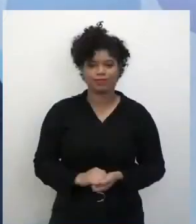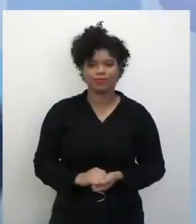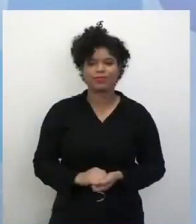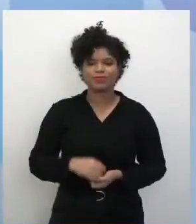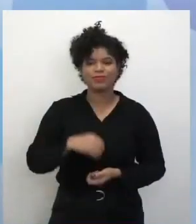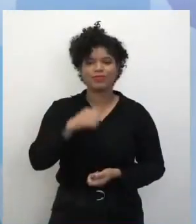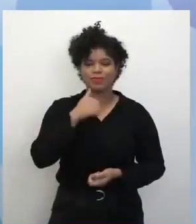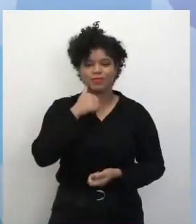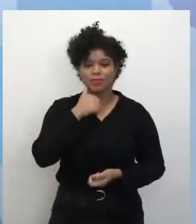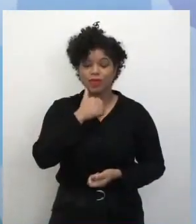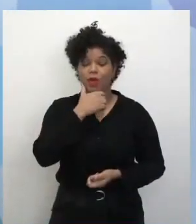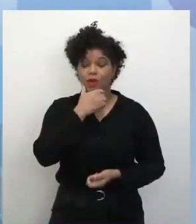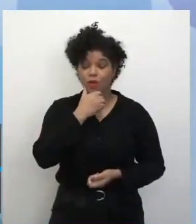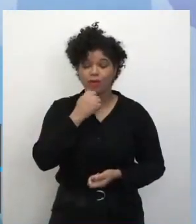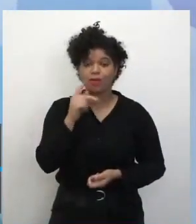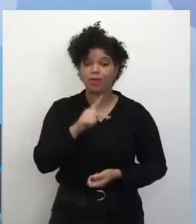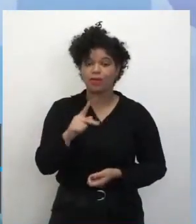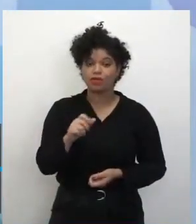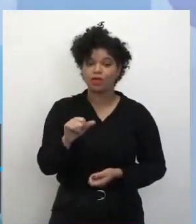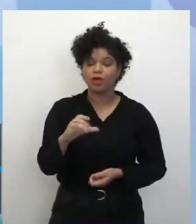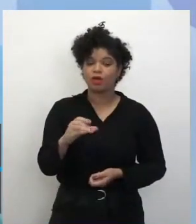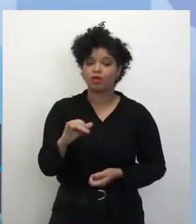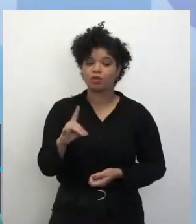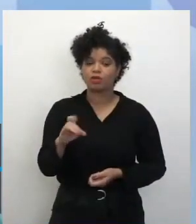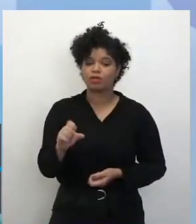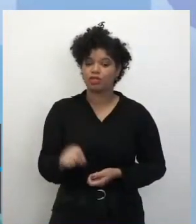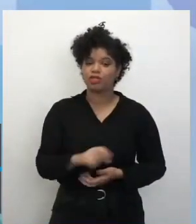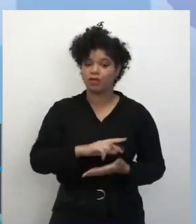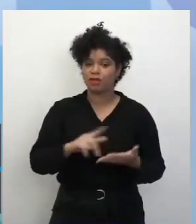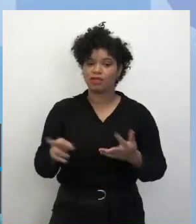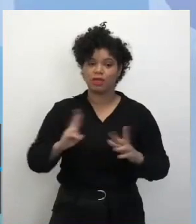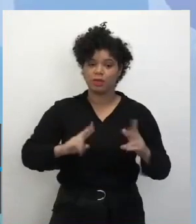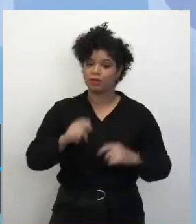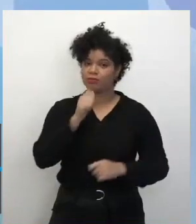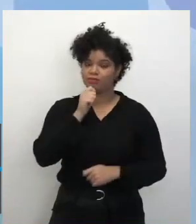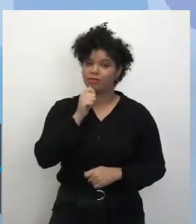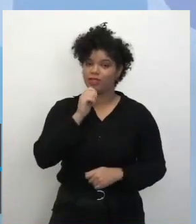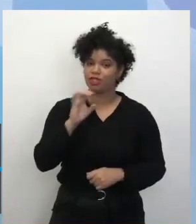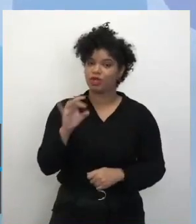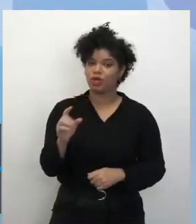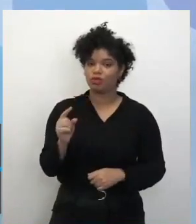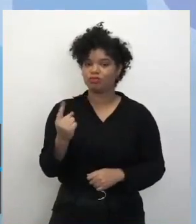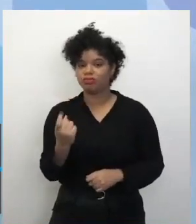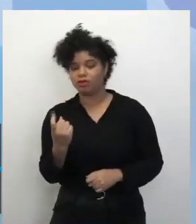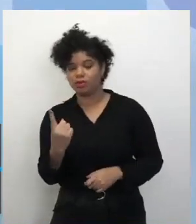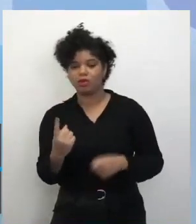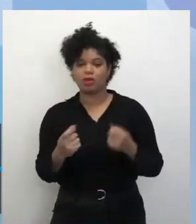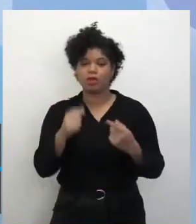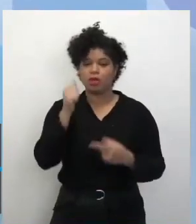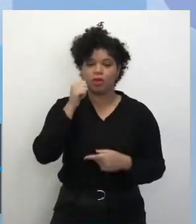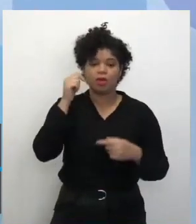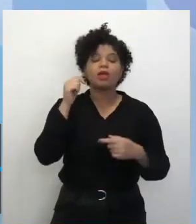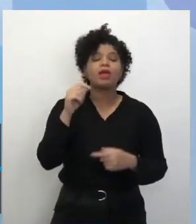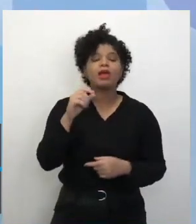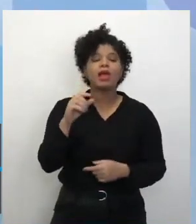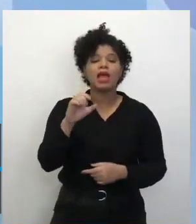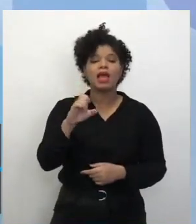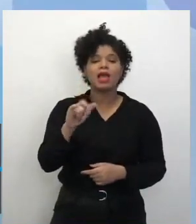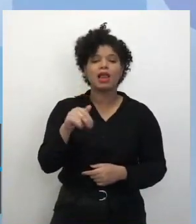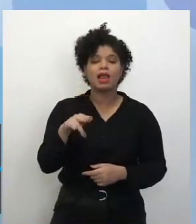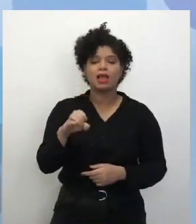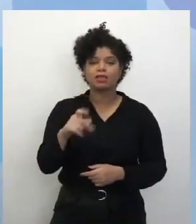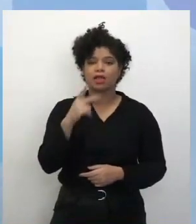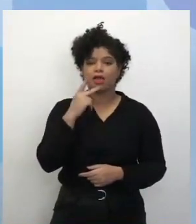o professor Alcides não tivermos assim tanto as respostas mas eu vou falar que tem tá bom beleza professora Elaine nacionalismo em